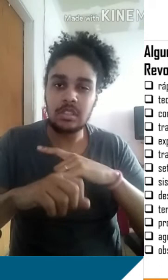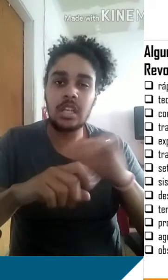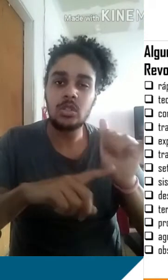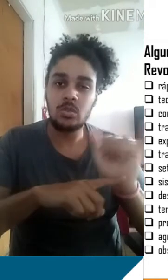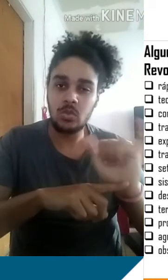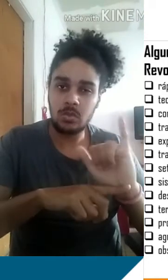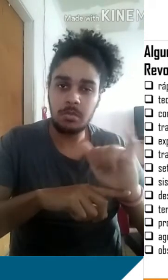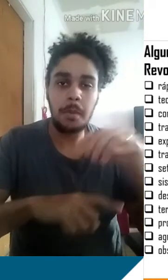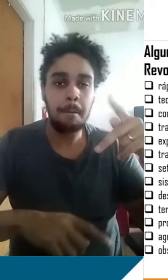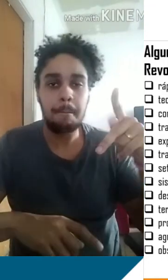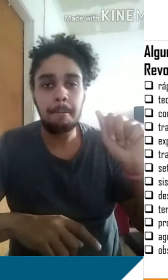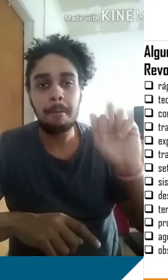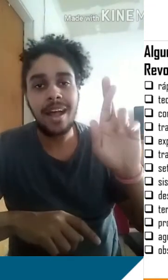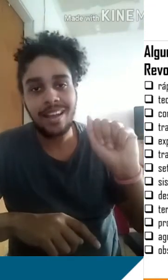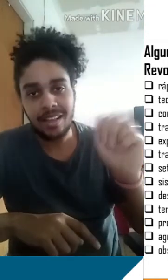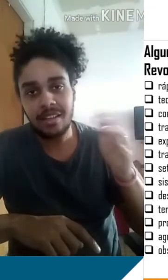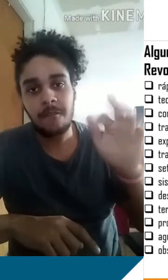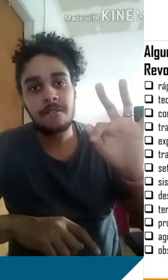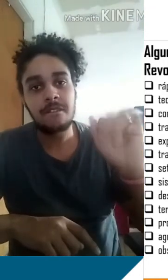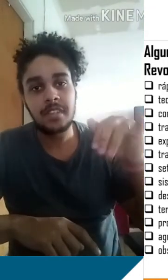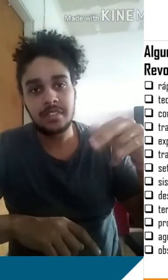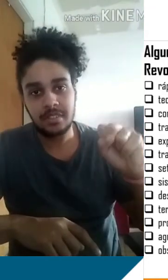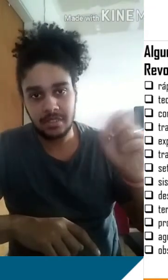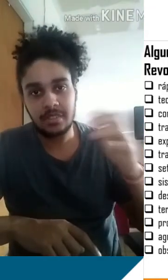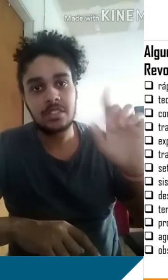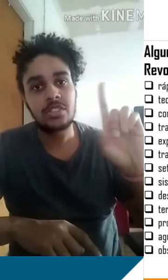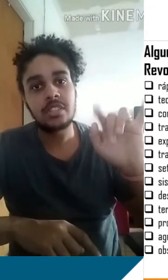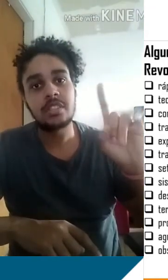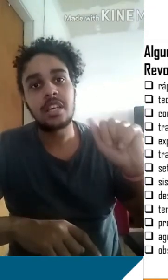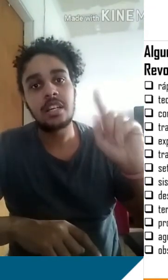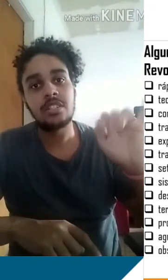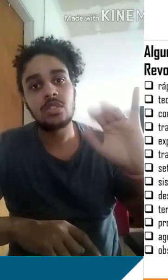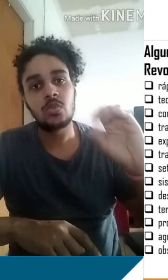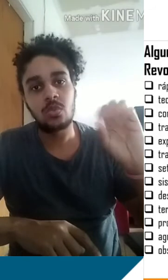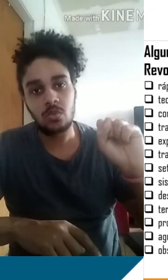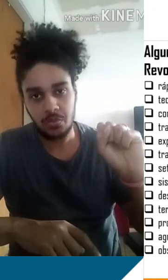vai estar em 50 minutinhos, cortadinho, para ver na escola. Perfeito. E